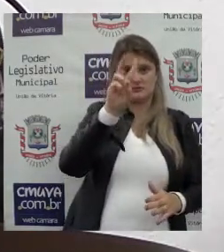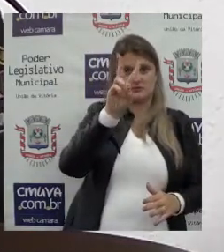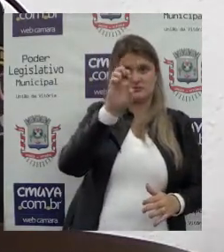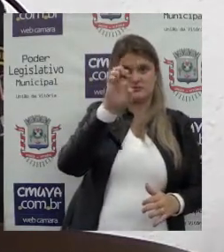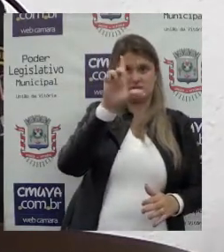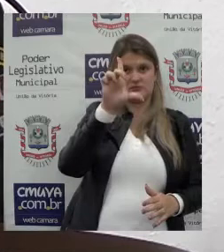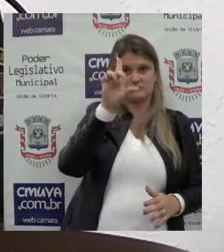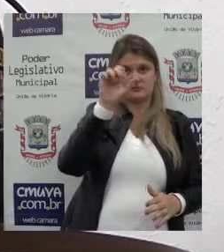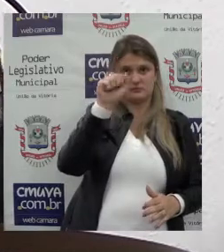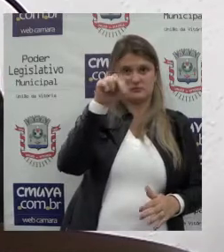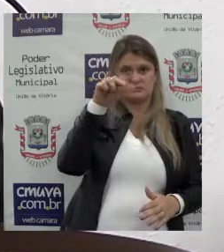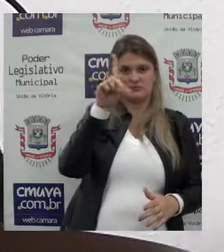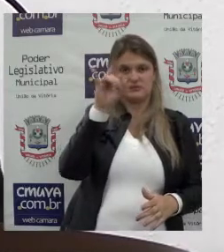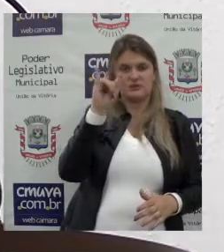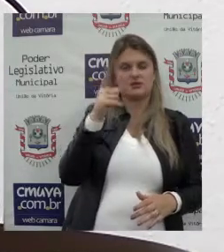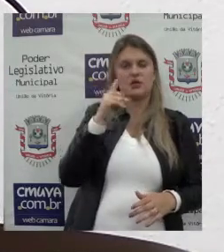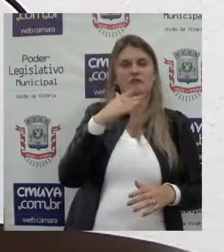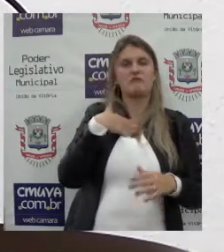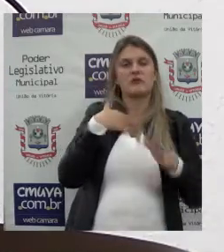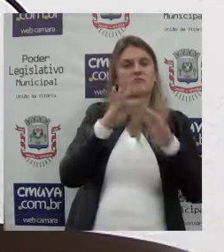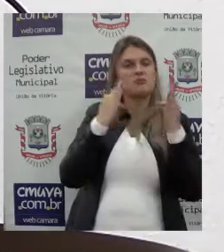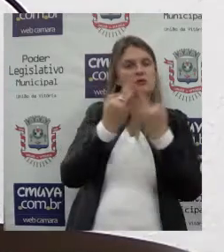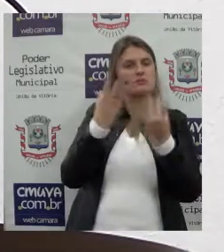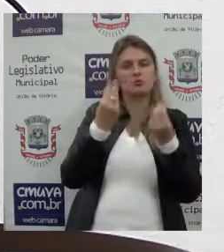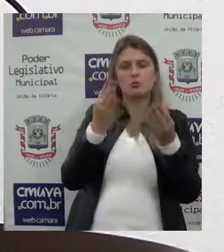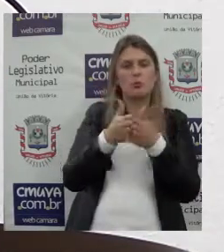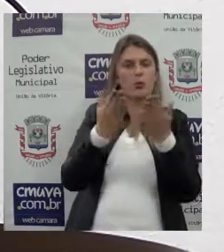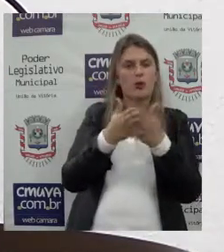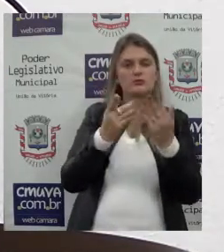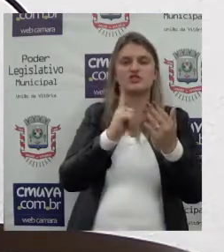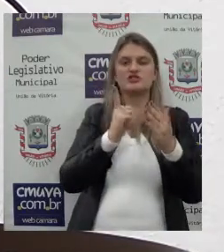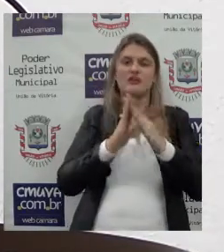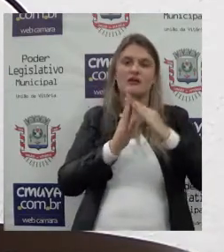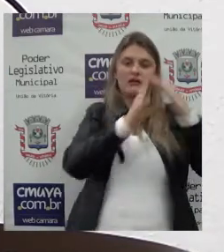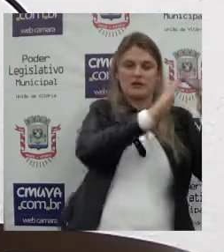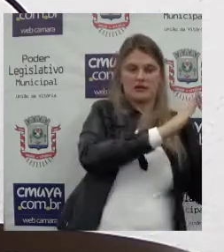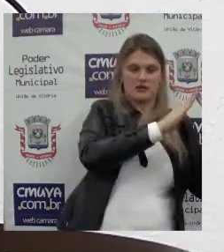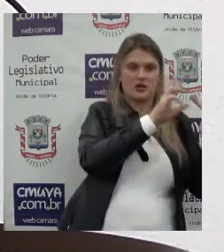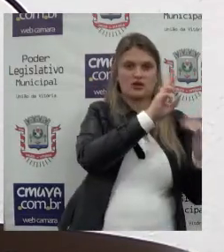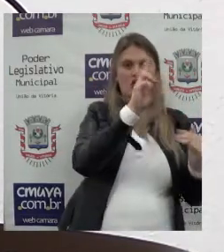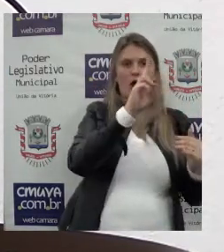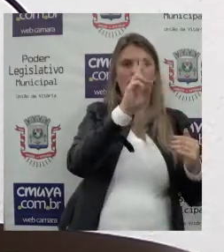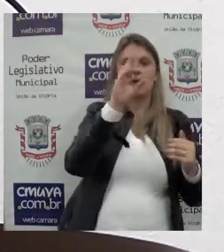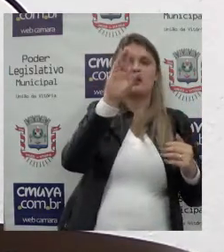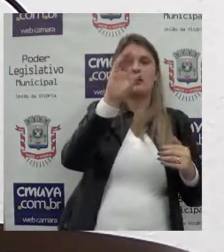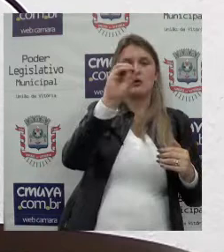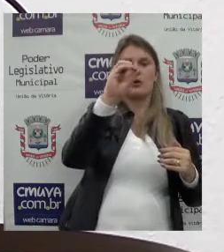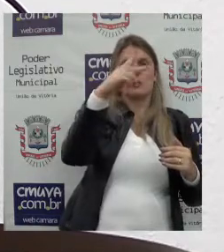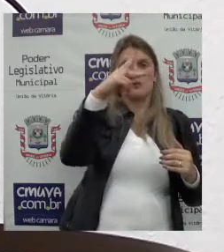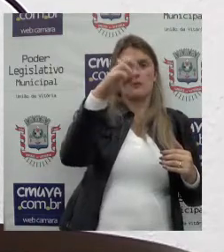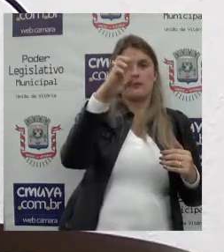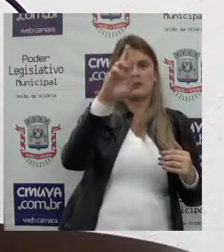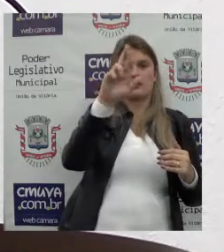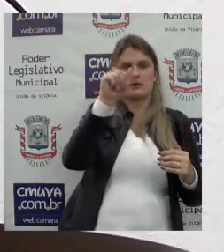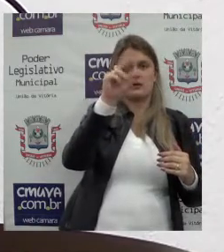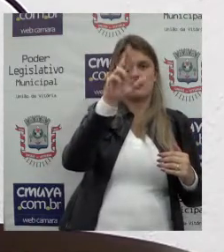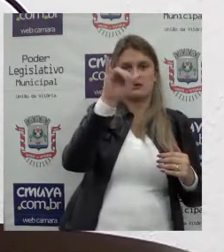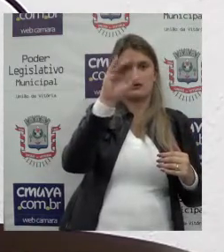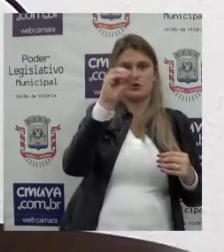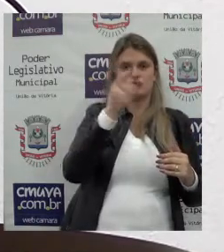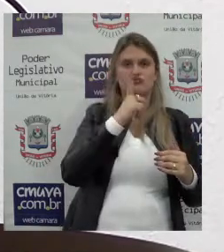falar. Eu tinha do lado da minha casa, nós éramos muito pobres, minha família. Nós tínhamos um bailão chamado Operário, já queimou